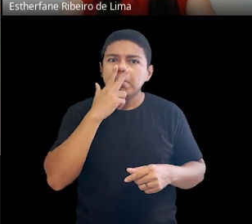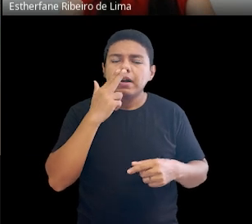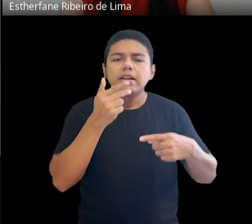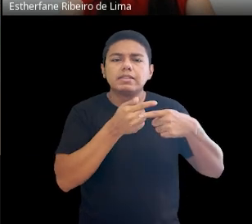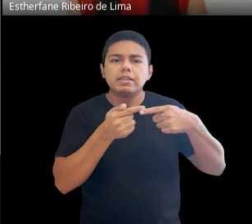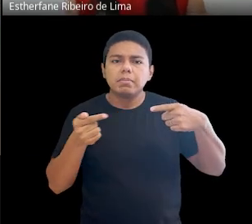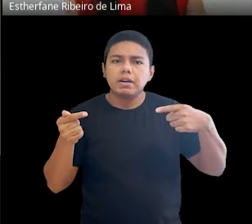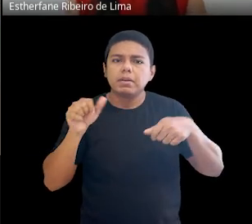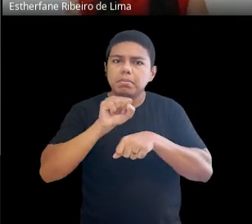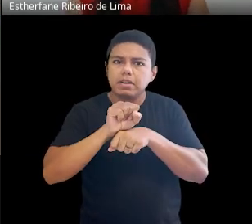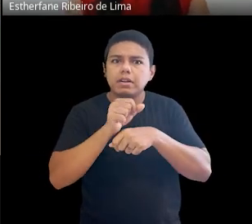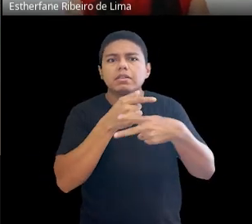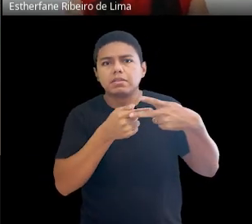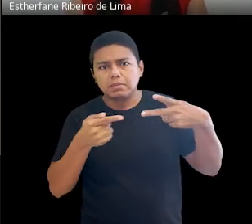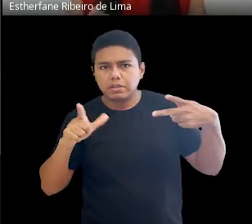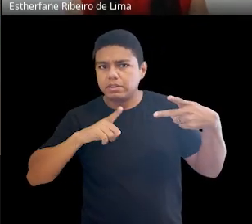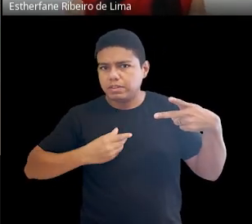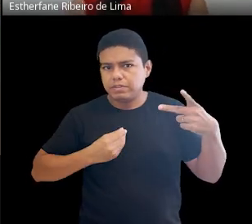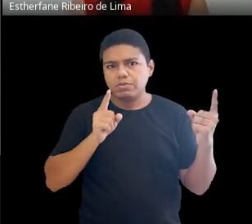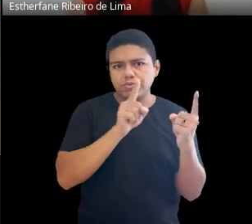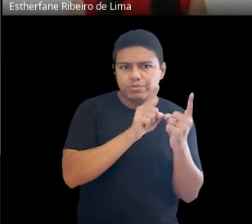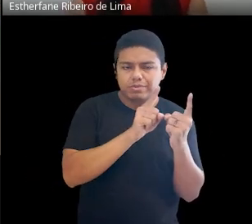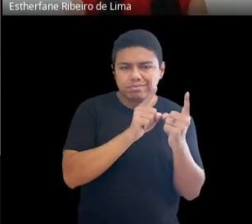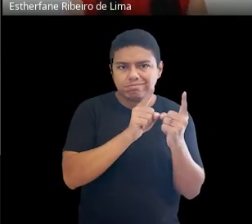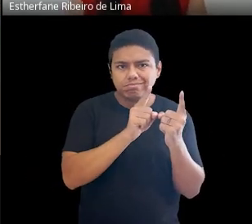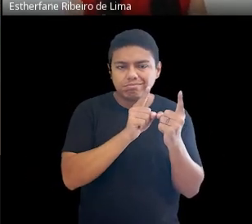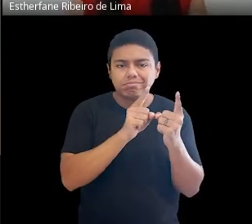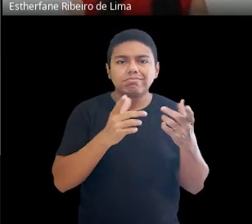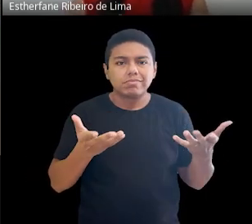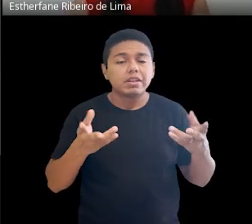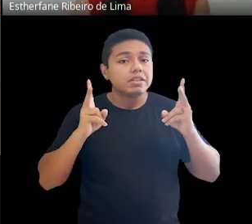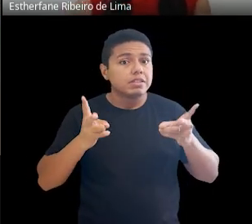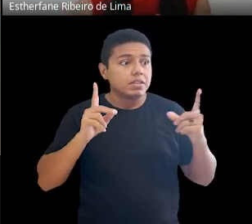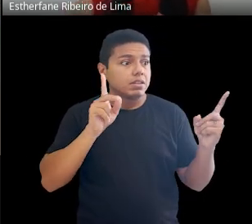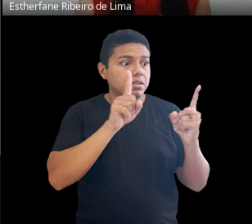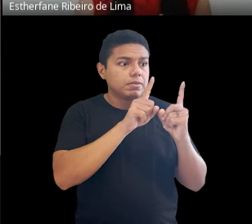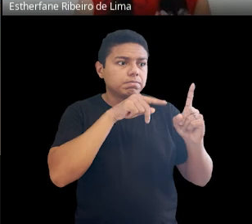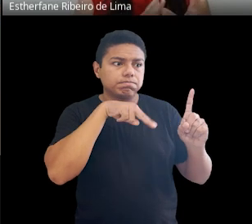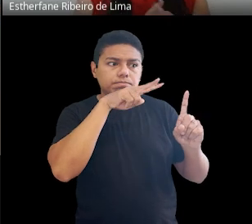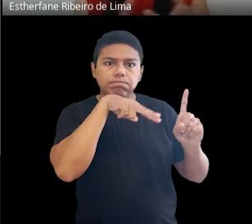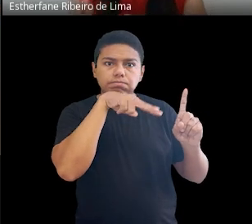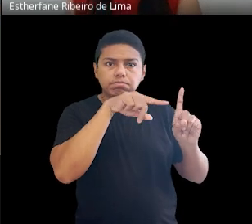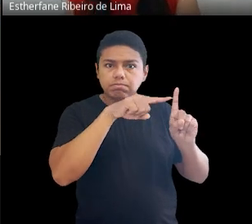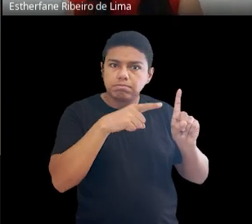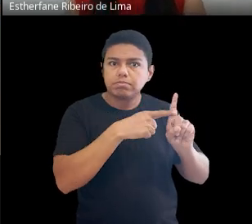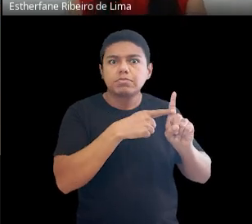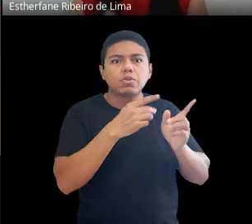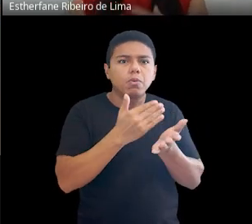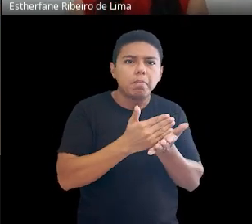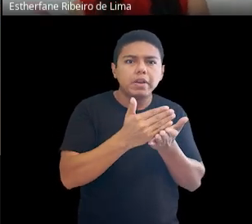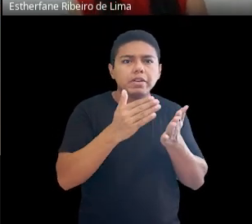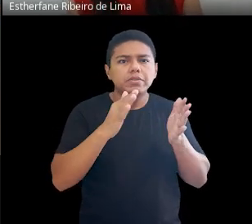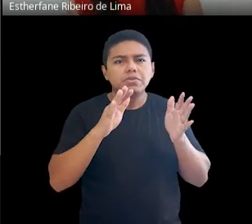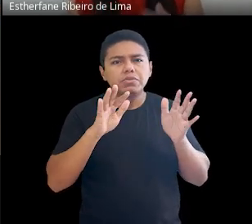de consultas. É importante ressaltar em todas as consultas que o pré-natal não existe início, meio e fim. O